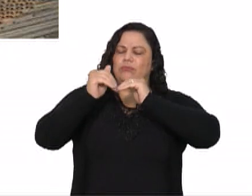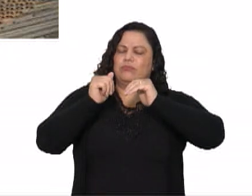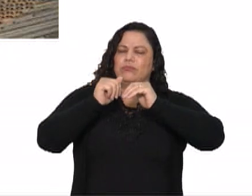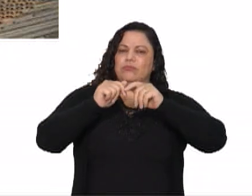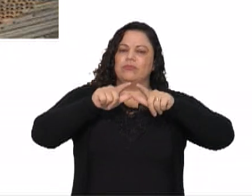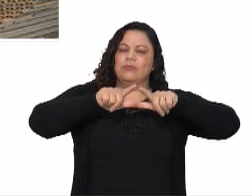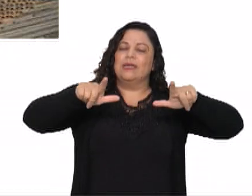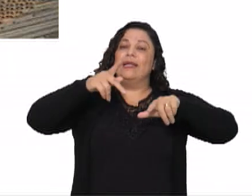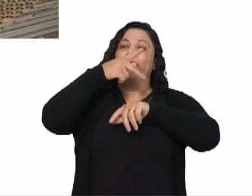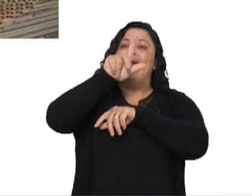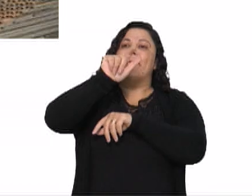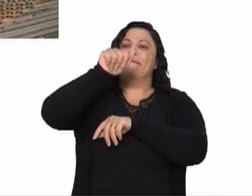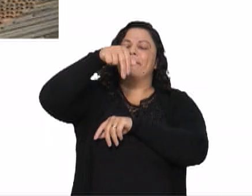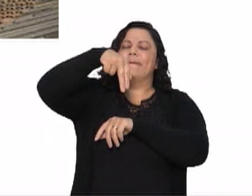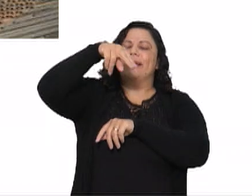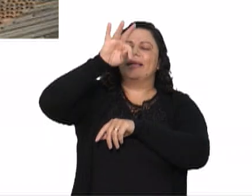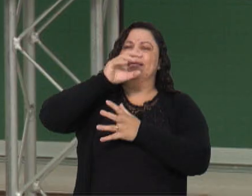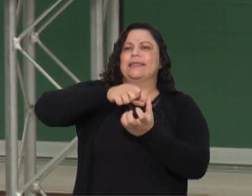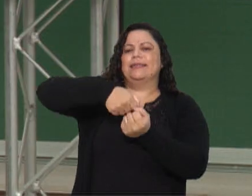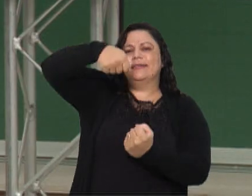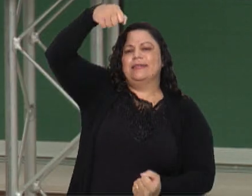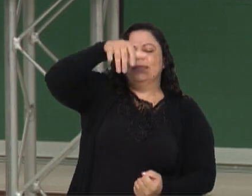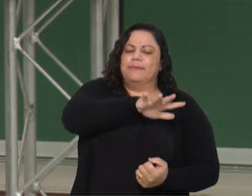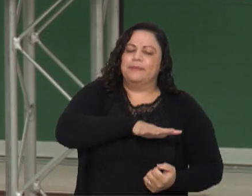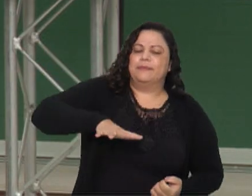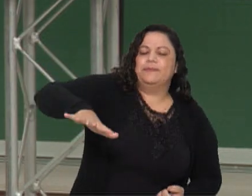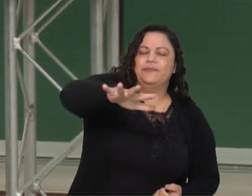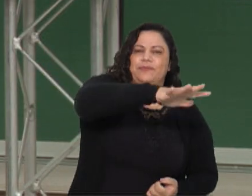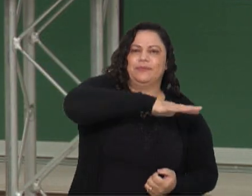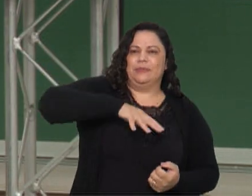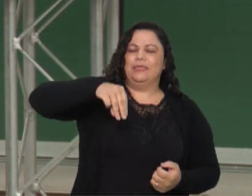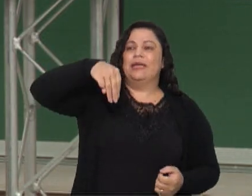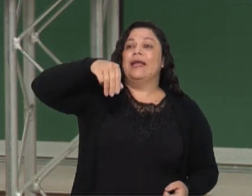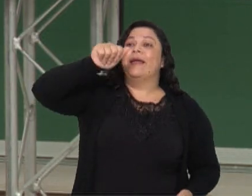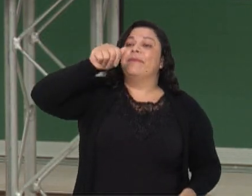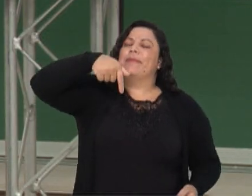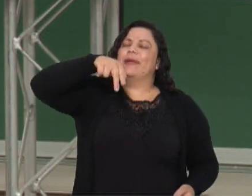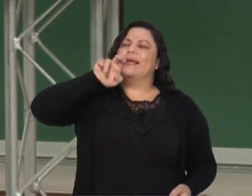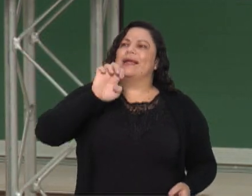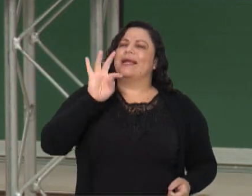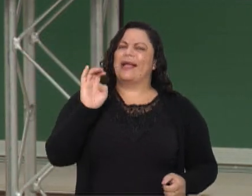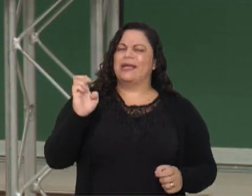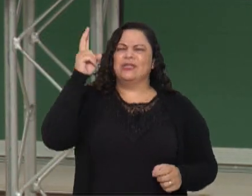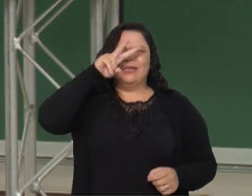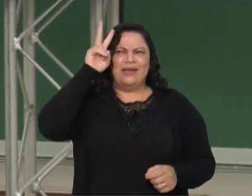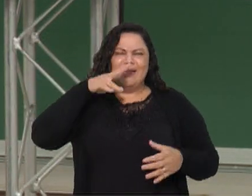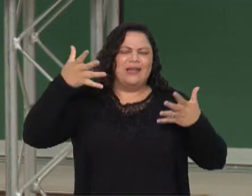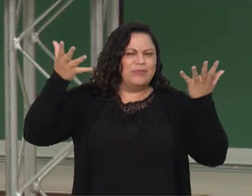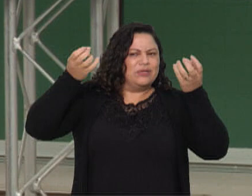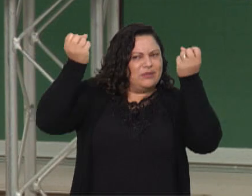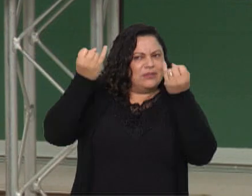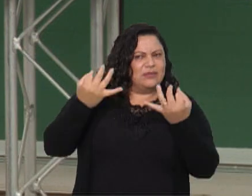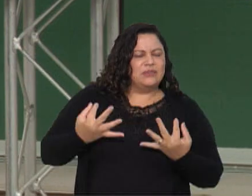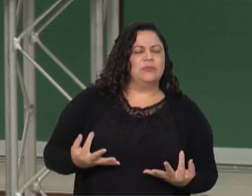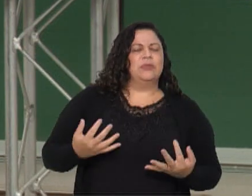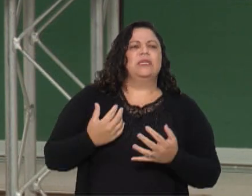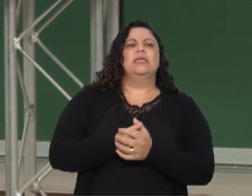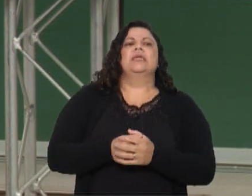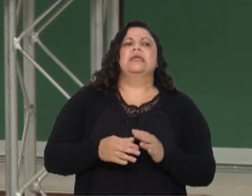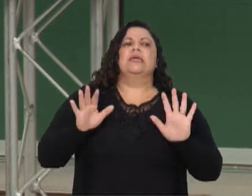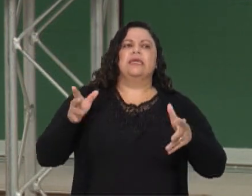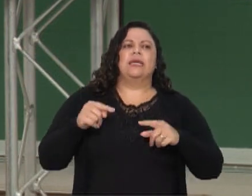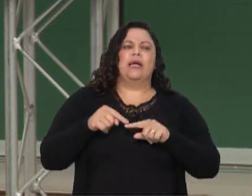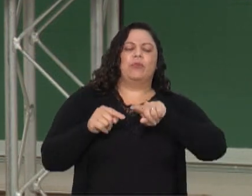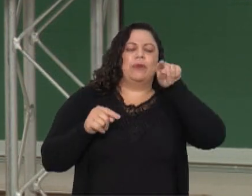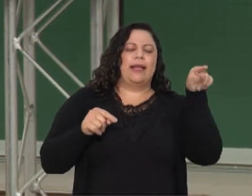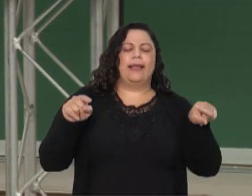e a maquete. Vocês lembram que a gente falou sobre a maquete, a planta baixa, que depois de